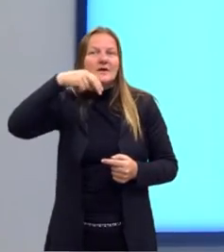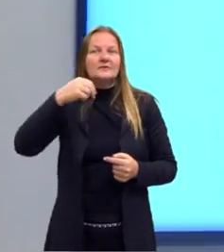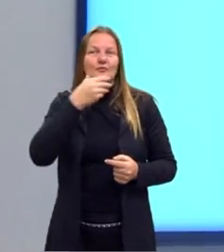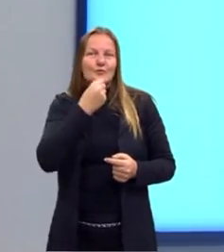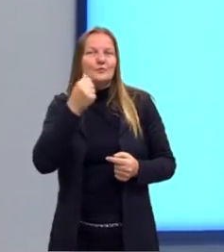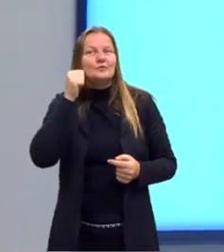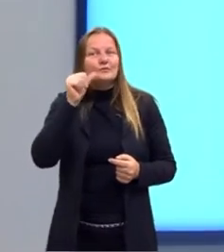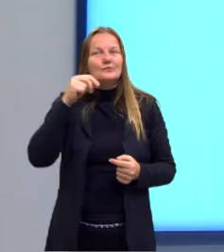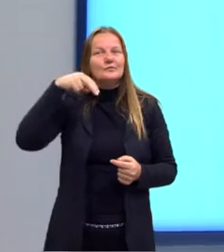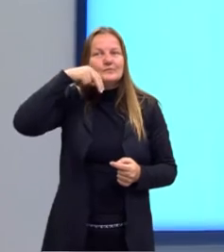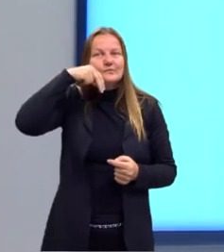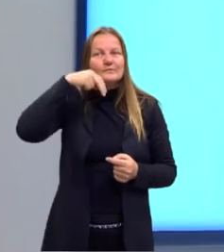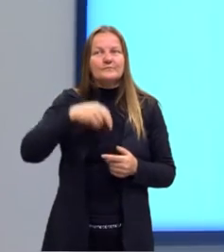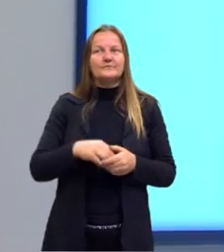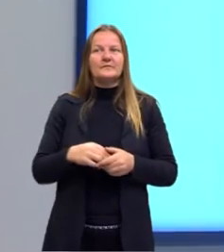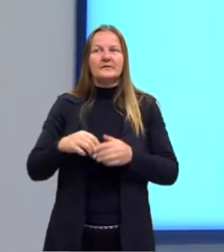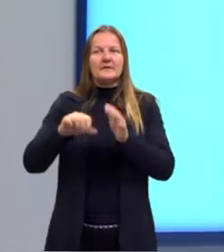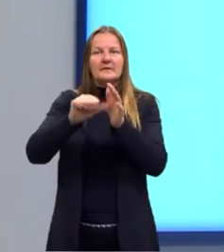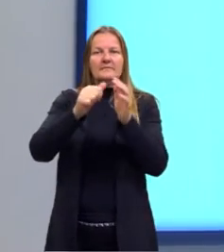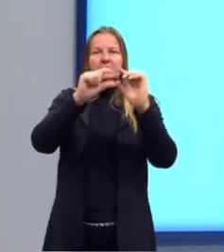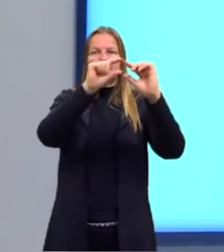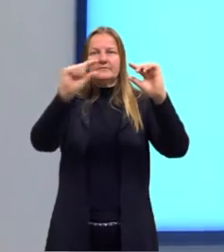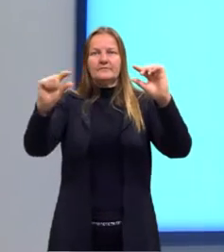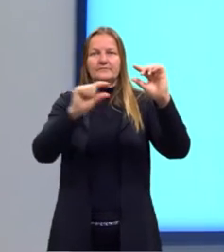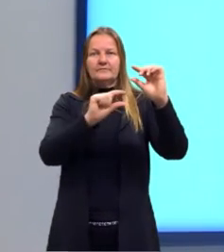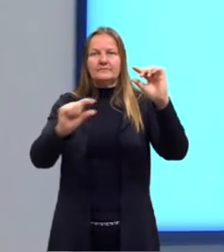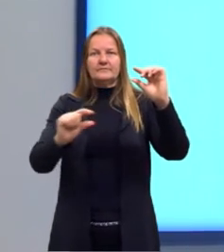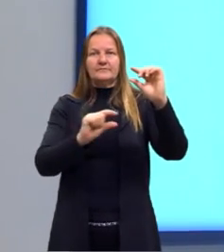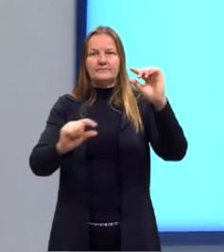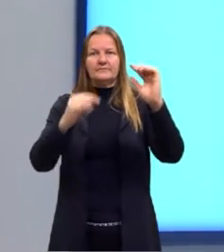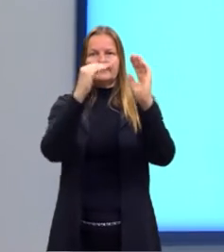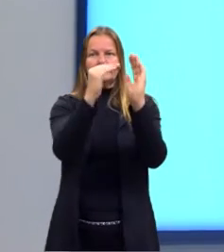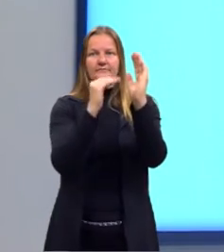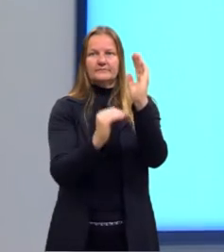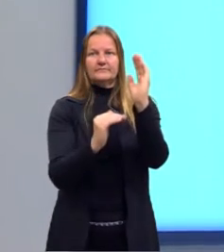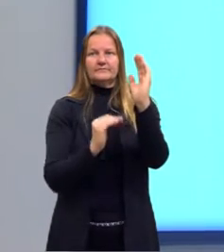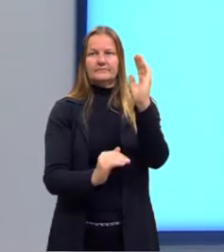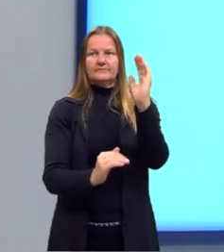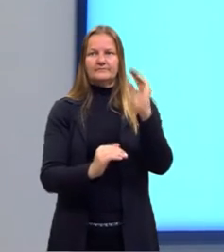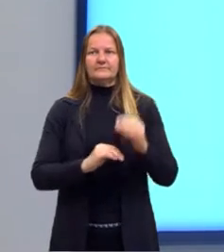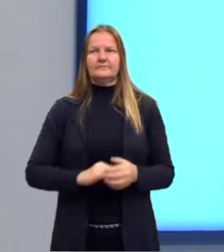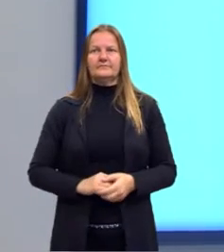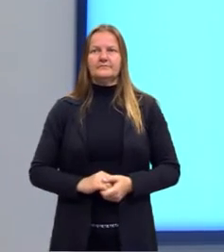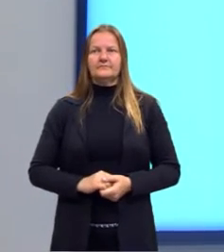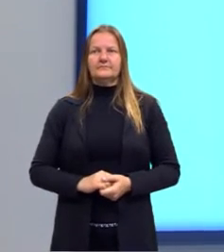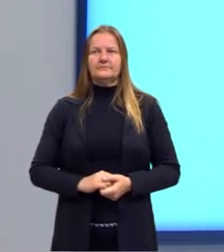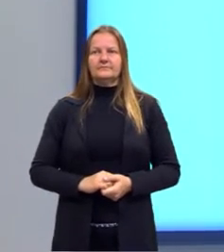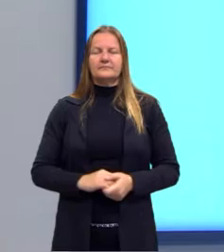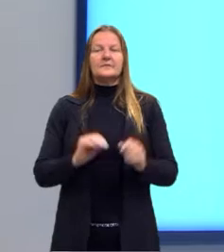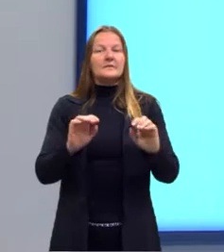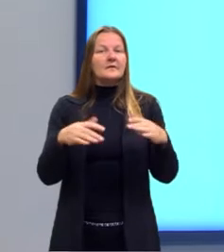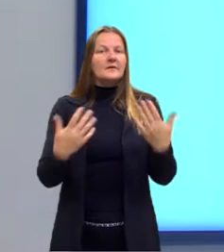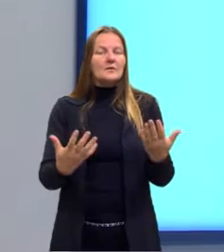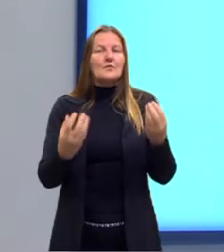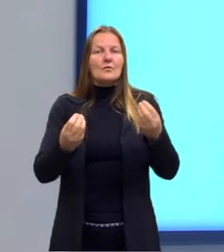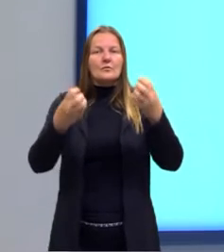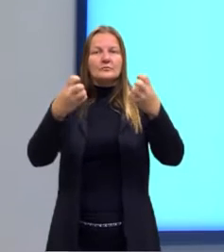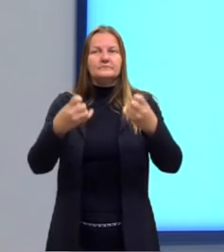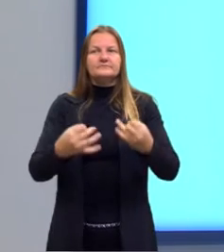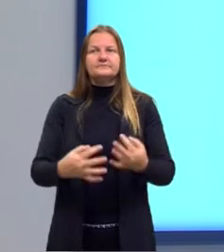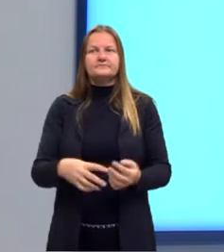certo então aqui No heredograma temos Três Gerações bom então aqui ó